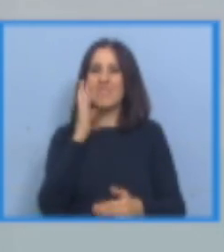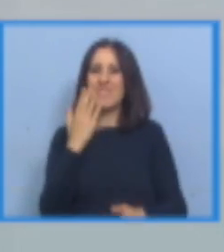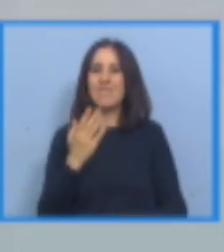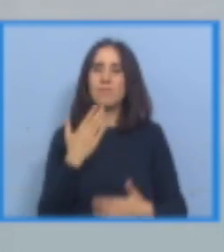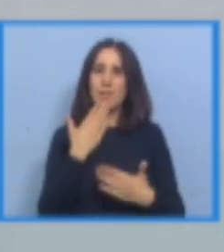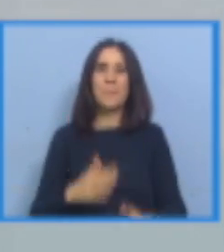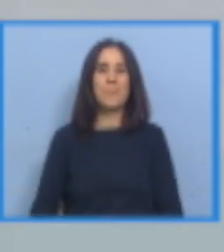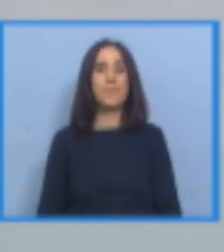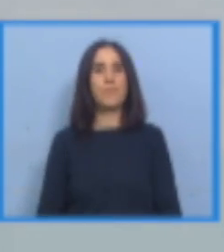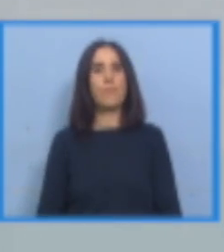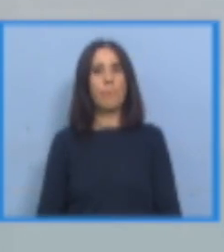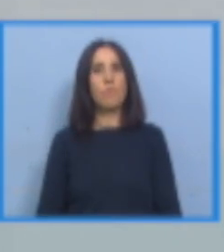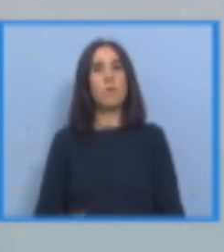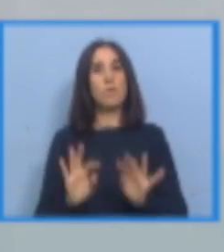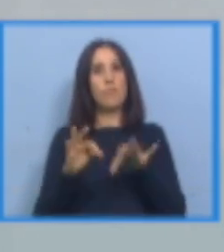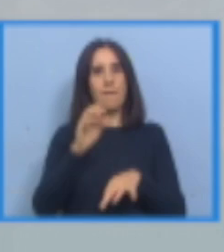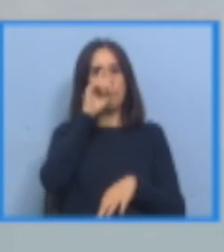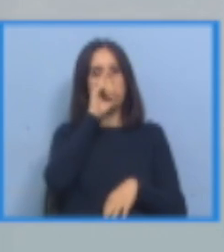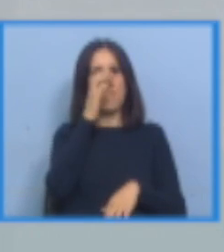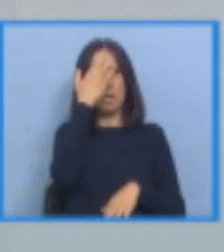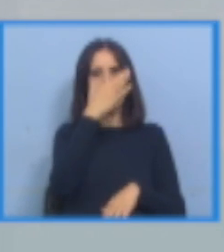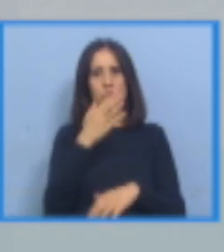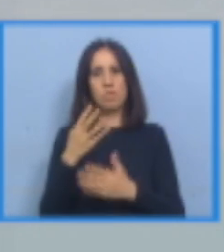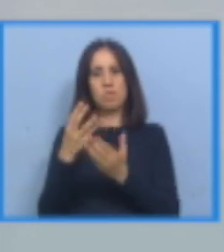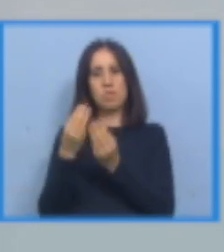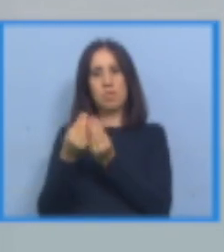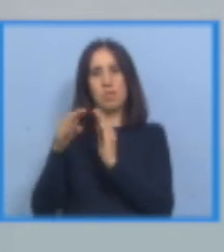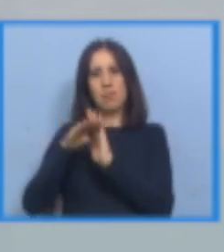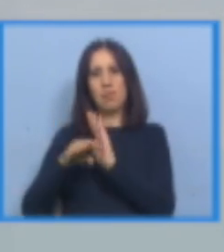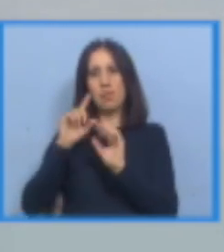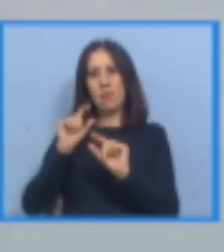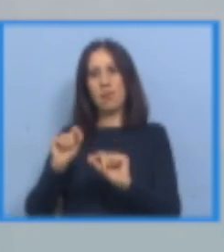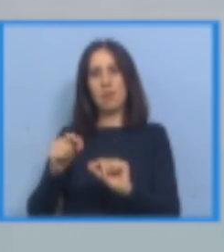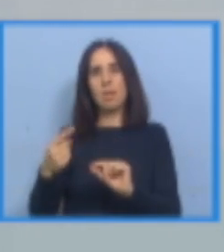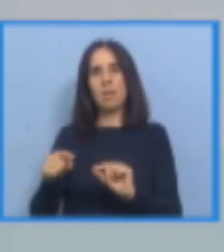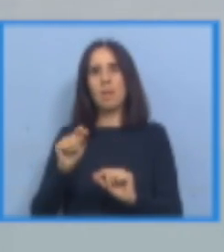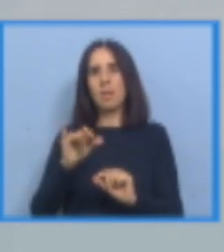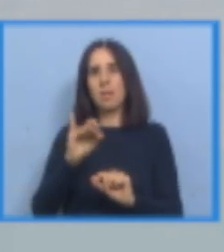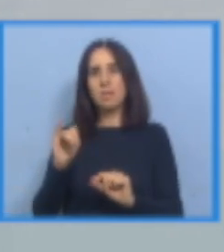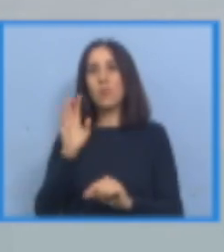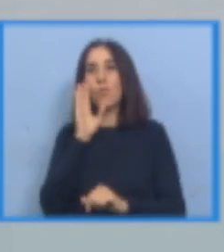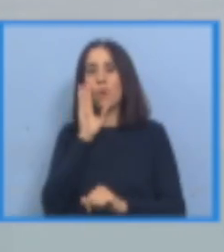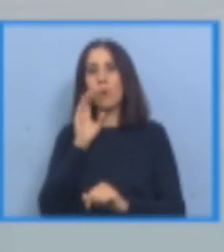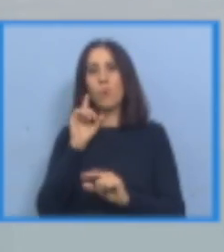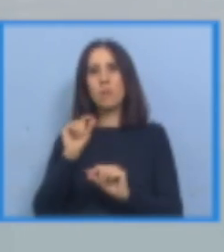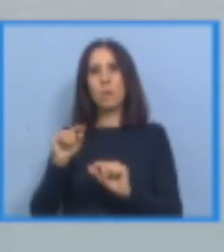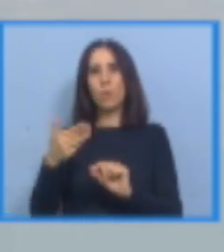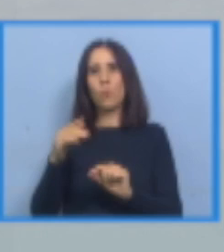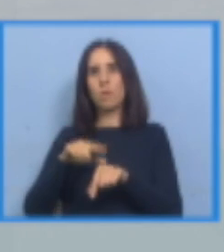Muito obrigado. No final, recordo que ainda pode acompanhar a edição rádio do programa Eclésia, mais logo na Antena